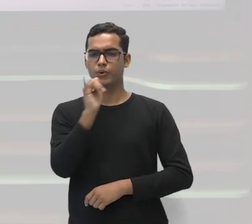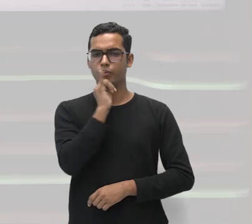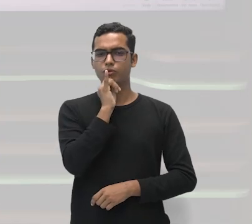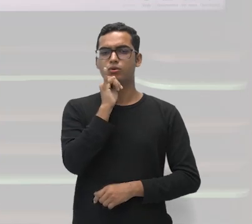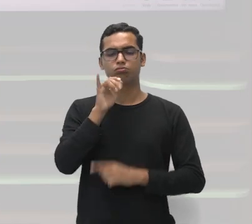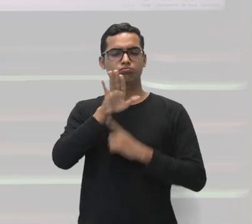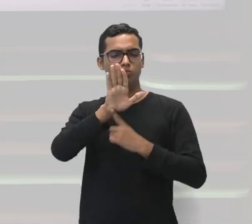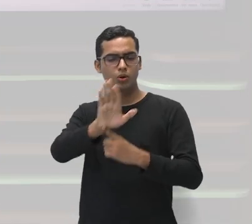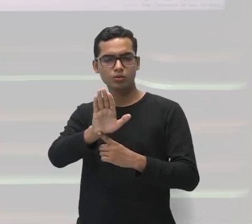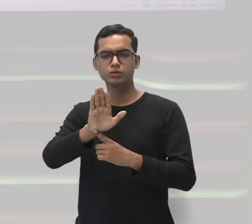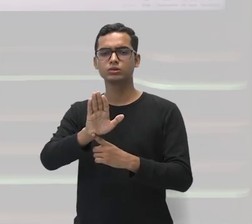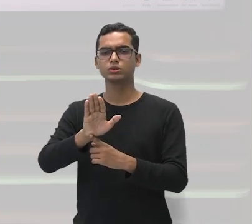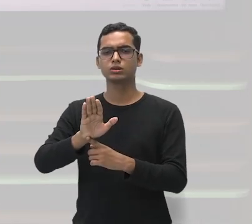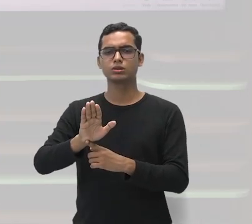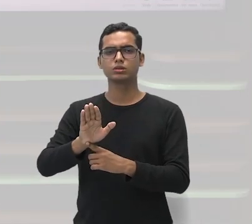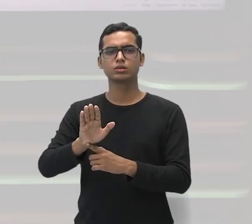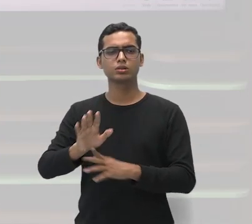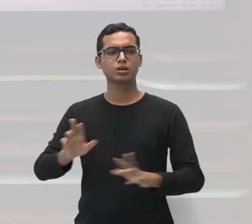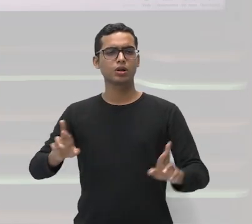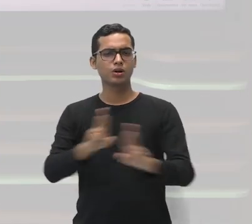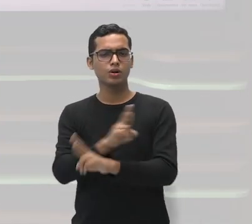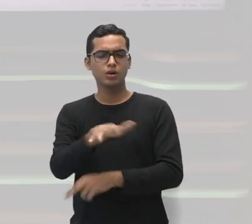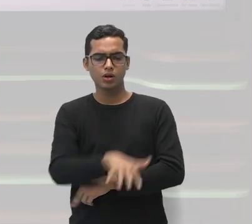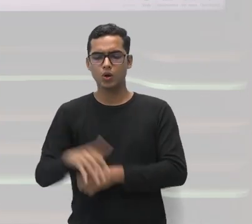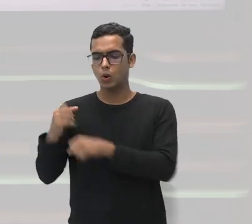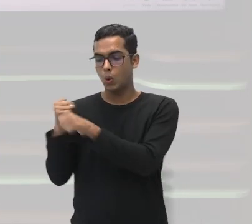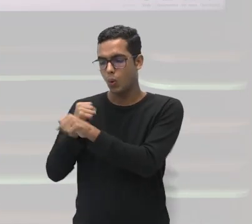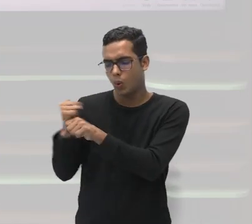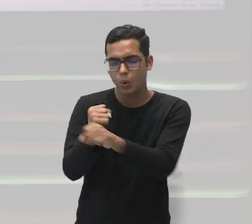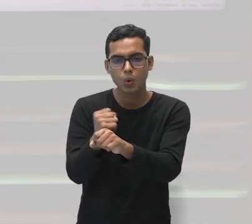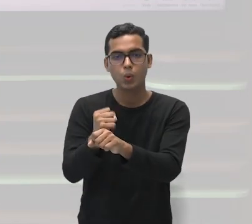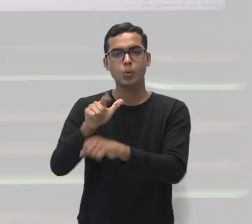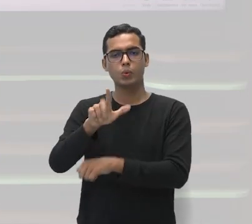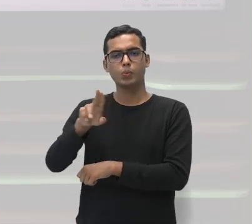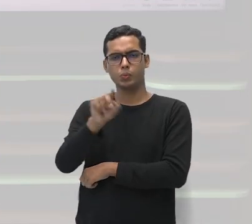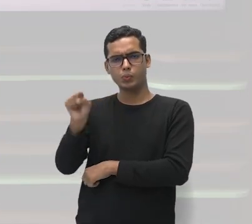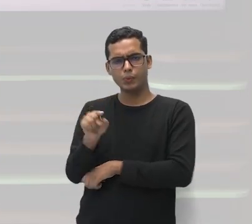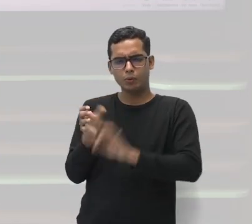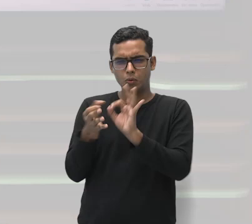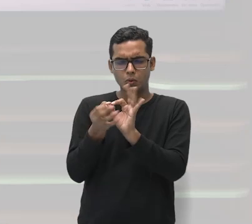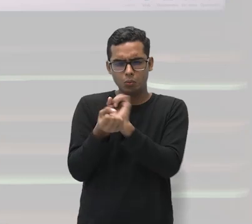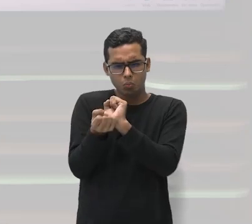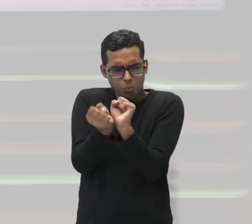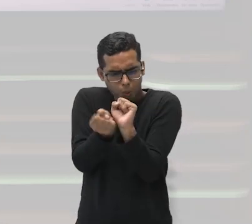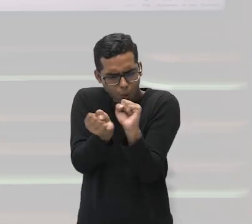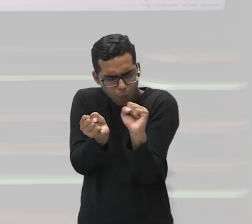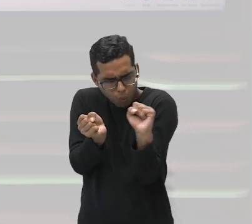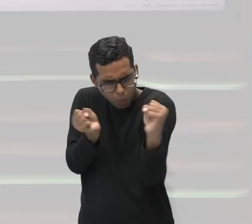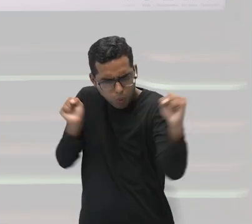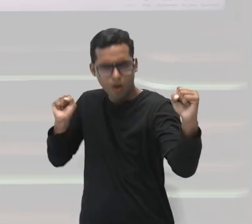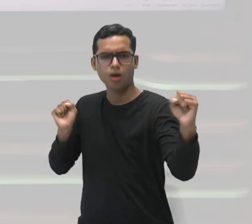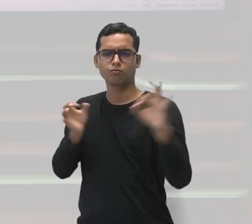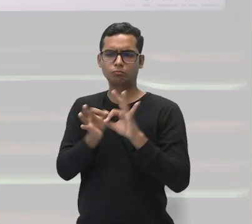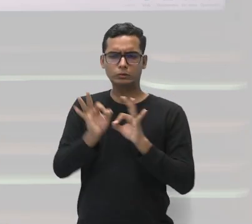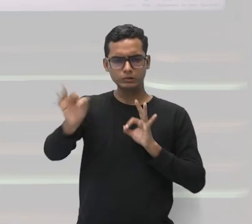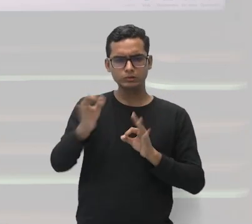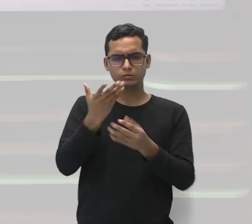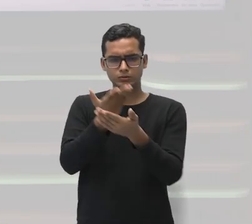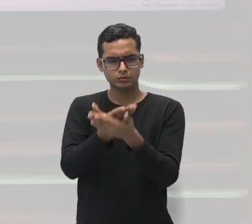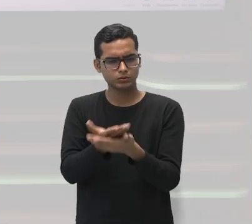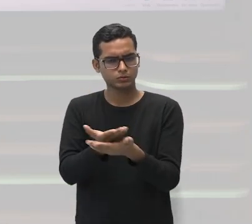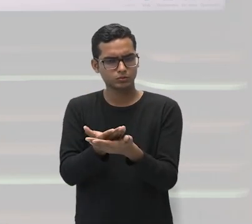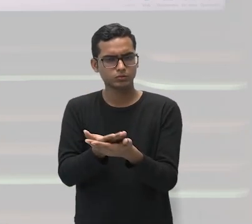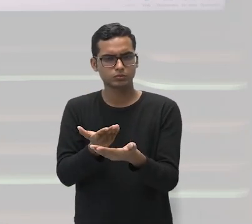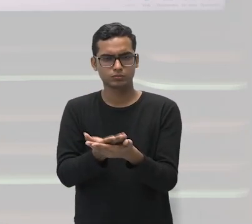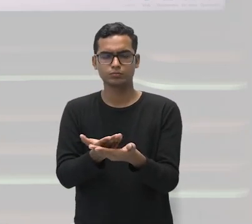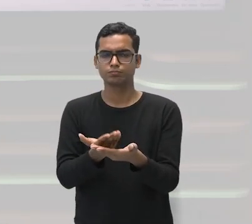de ano-luz, tá bom? Essa distância gigante, essa distância imensa que você viu aí no iniciozinho da nossa aula com o